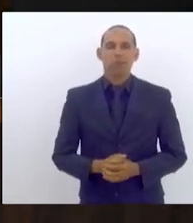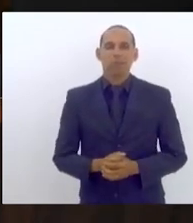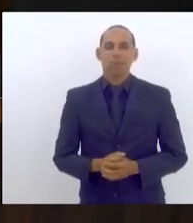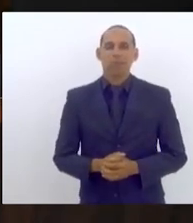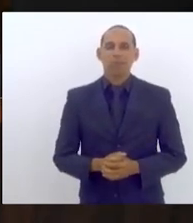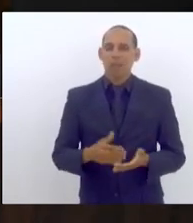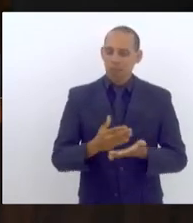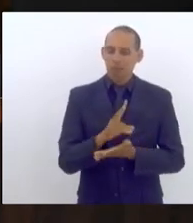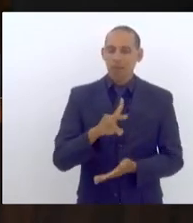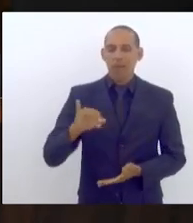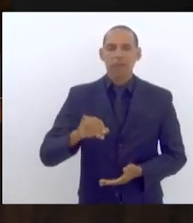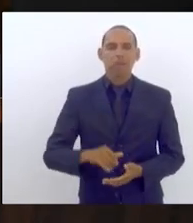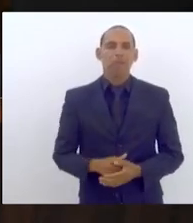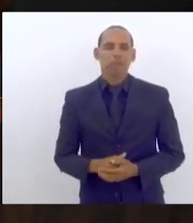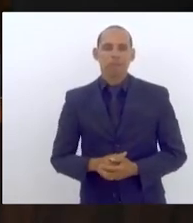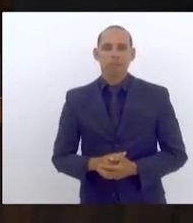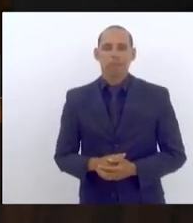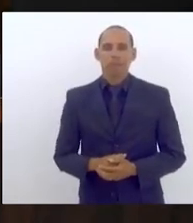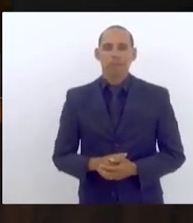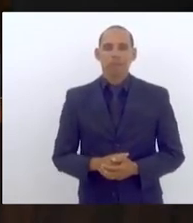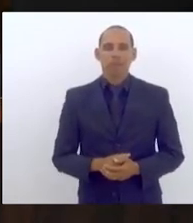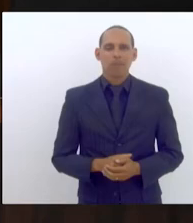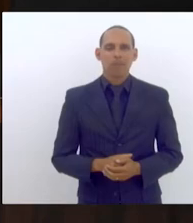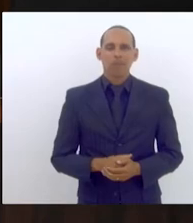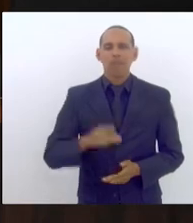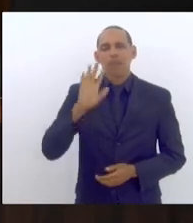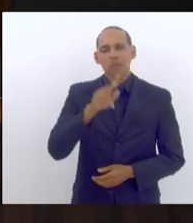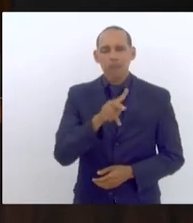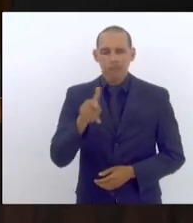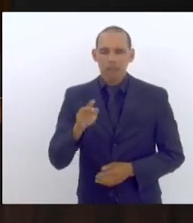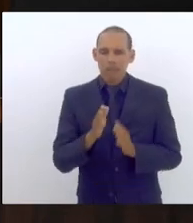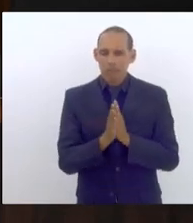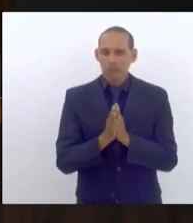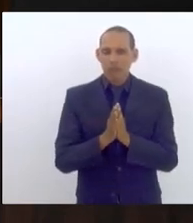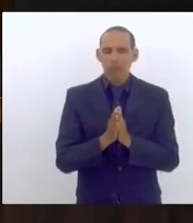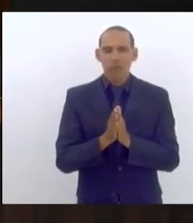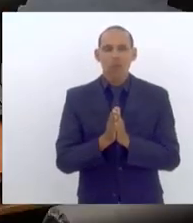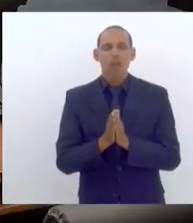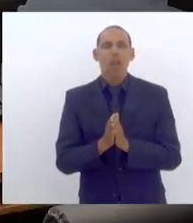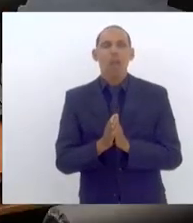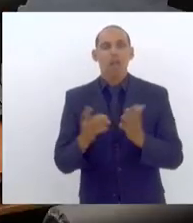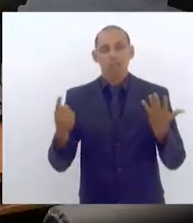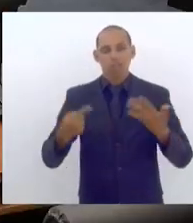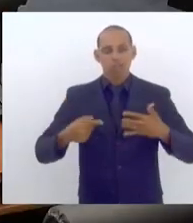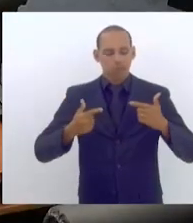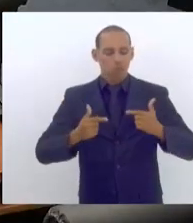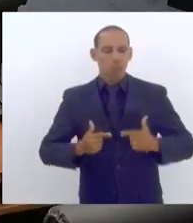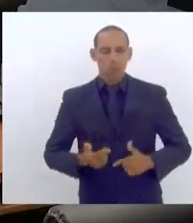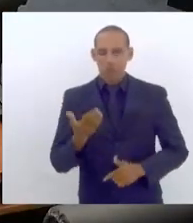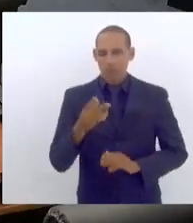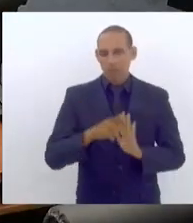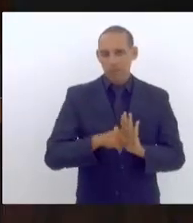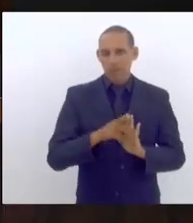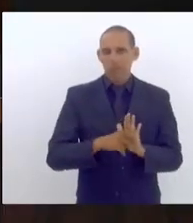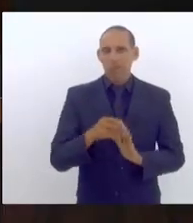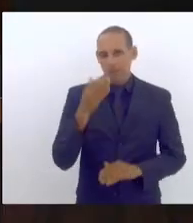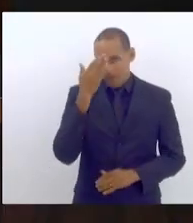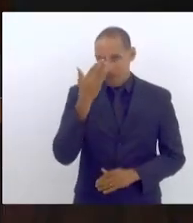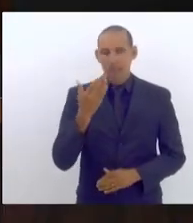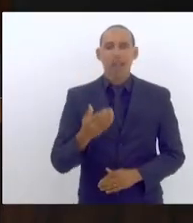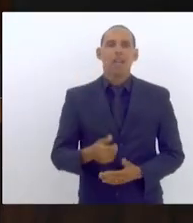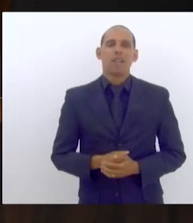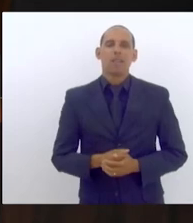vai a promulgação. Senhora Presidenta, por favor, abstenção da bancada do PSOL nesse projeto. Abstenção. Obrigada. Da bancada do